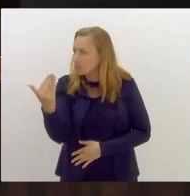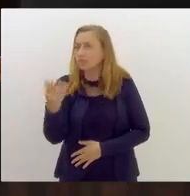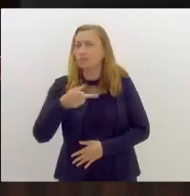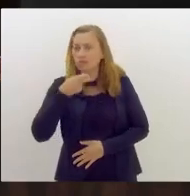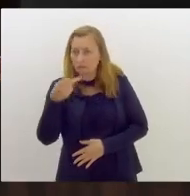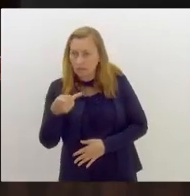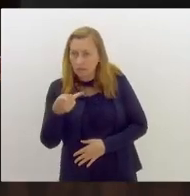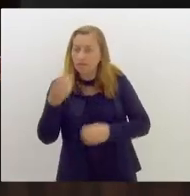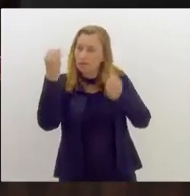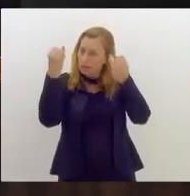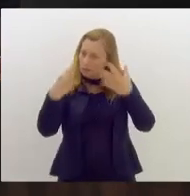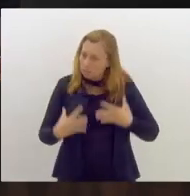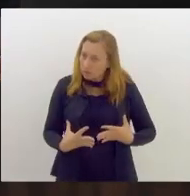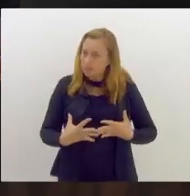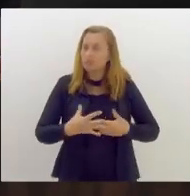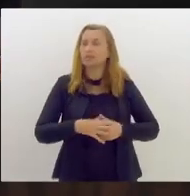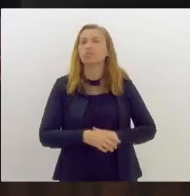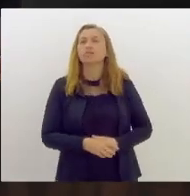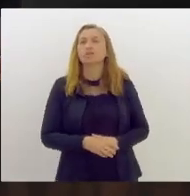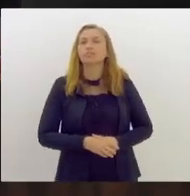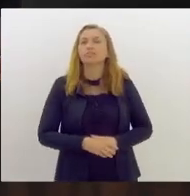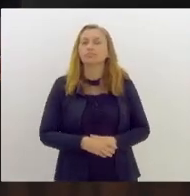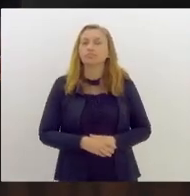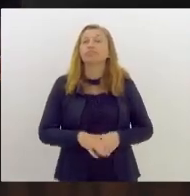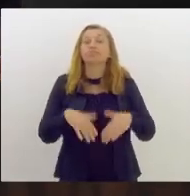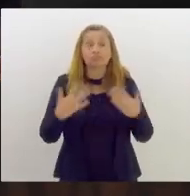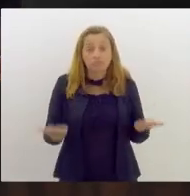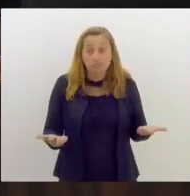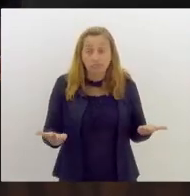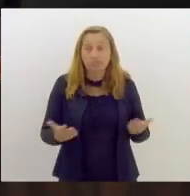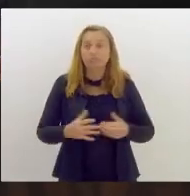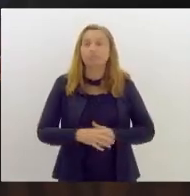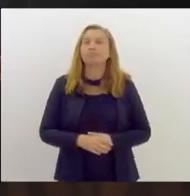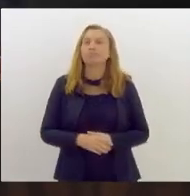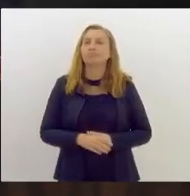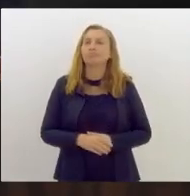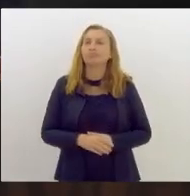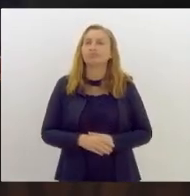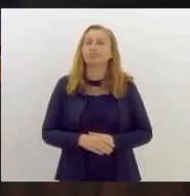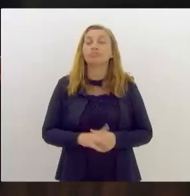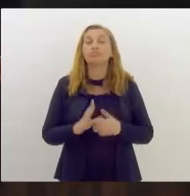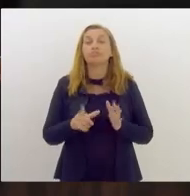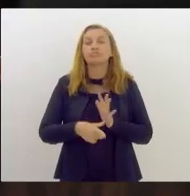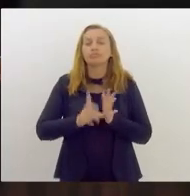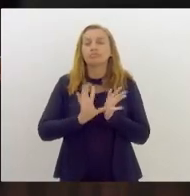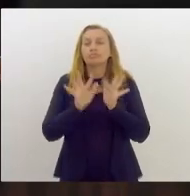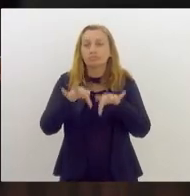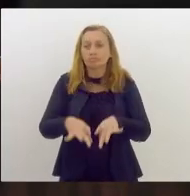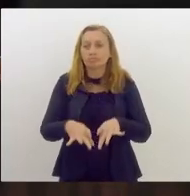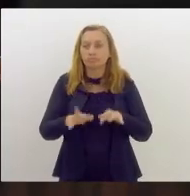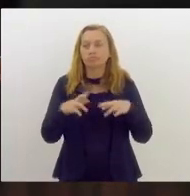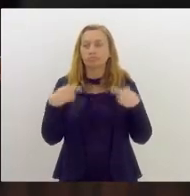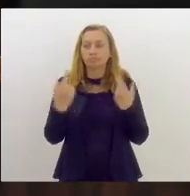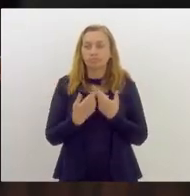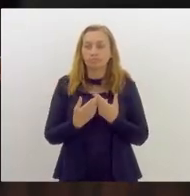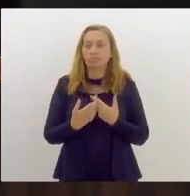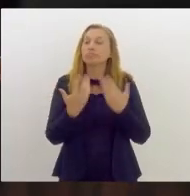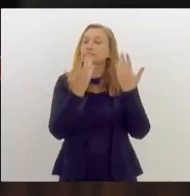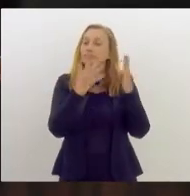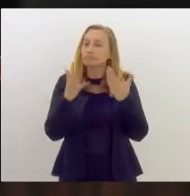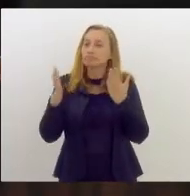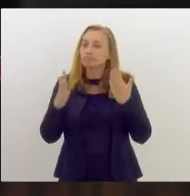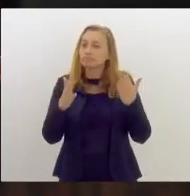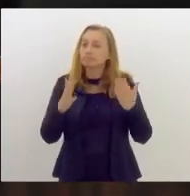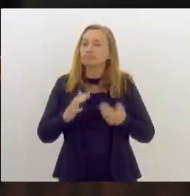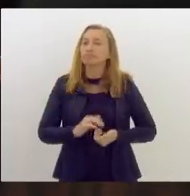pelo esclarecimento Então antes de antes de encerrar a sessão quero só saudar o